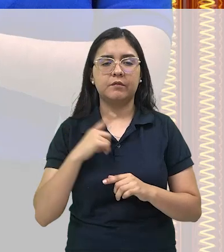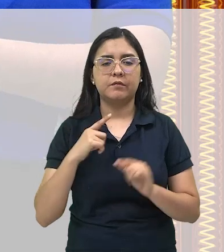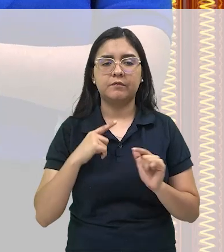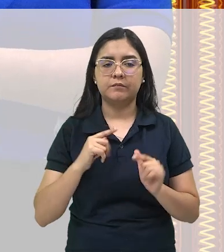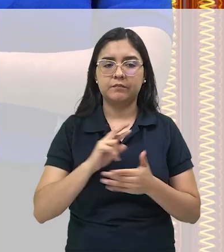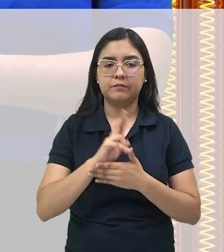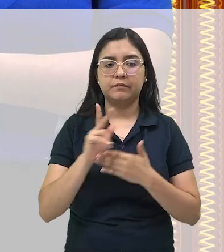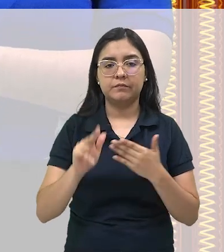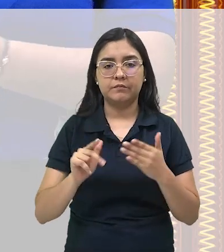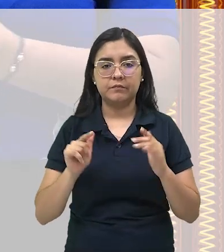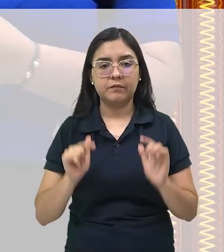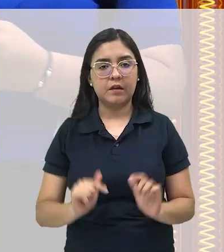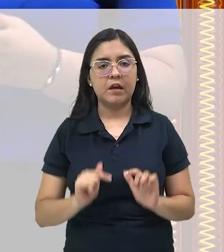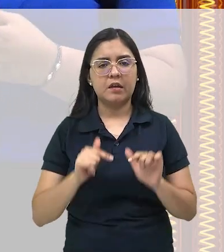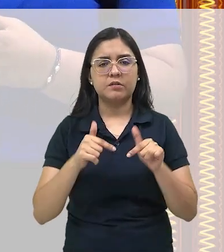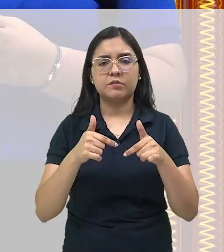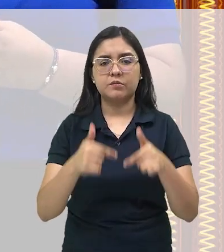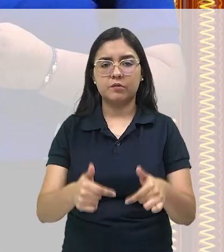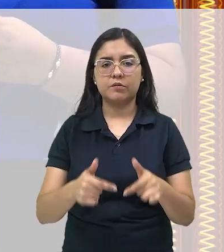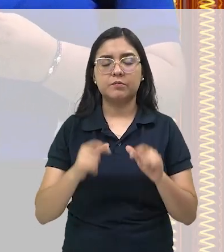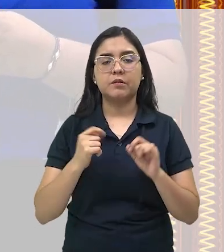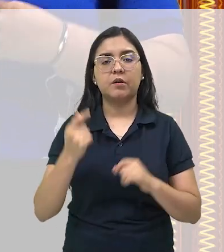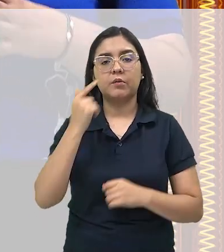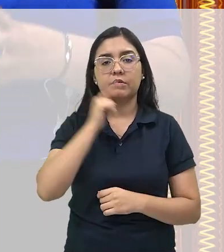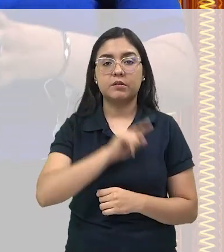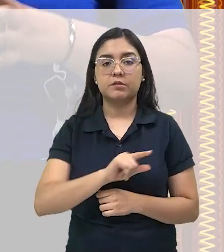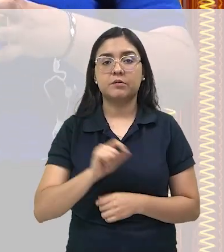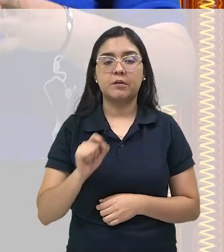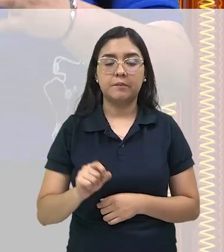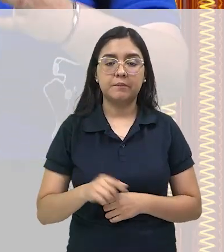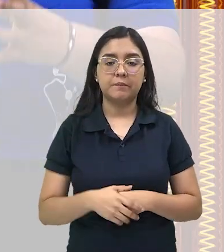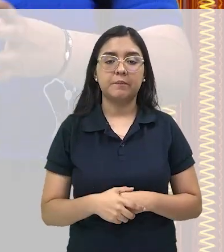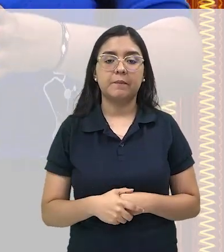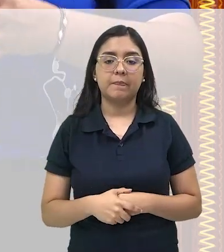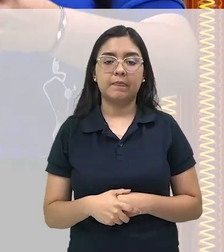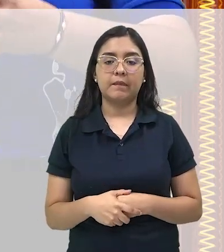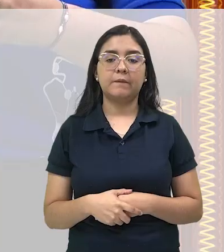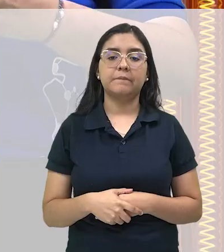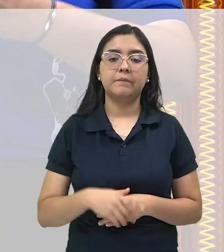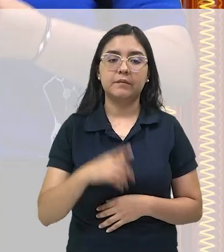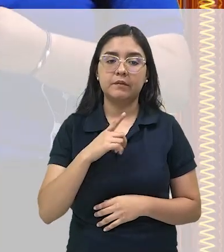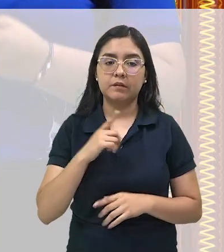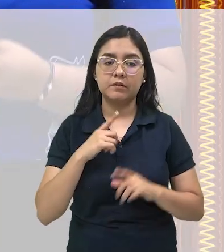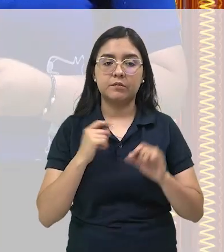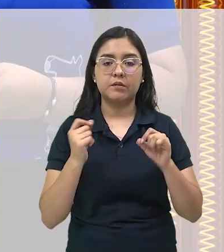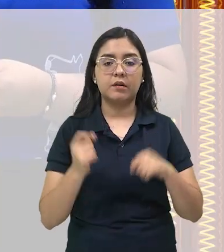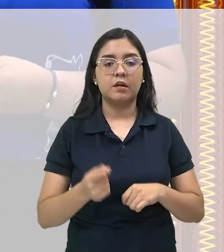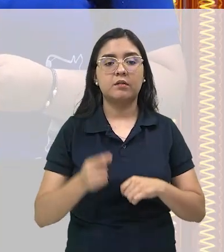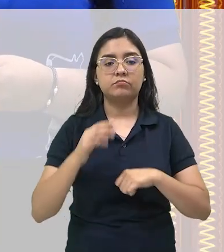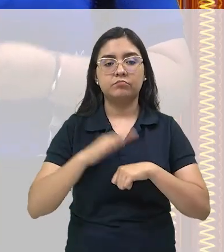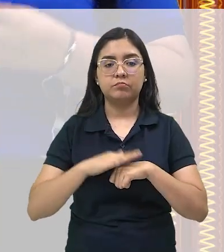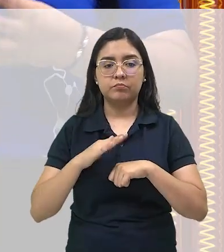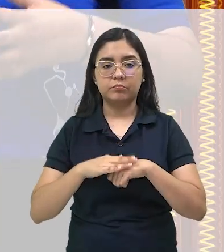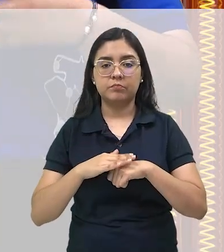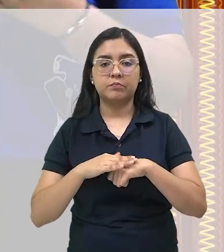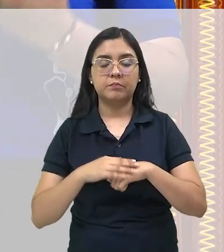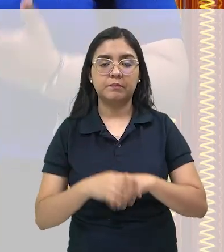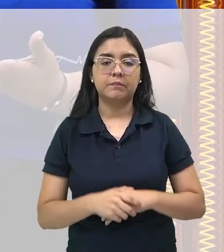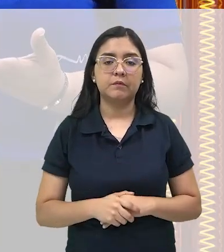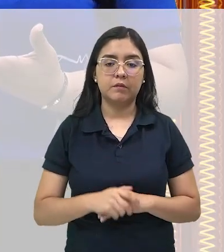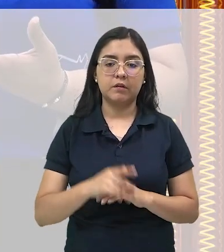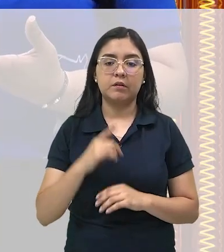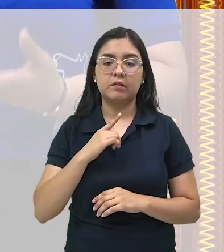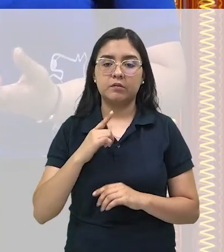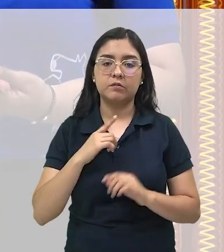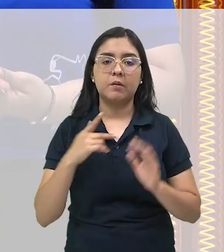movimentos separatistas para que eles conseguissem ter ali a sua independência em relação ao Canadá inglês, para que eles fizessem com que a